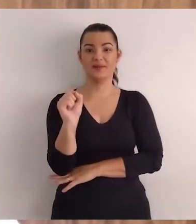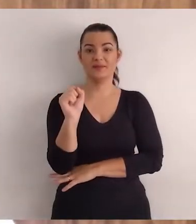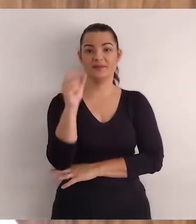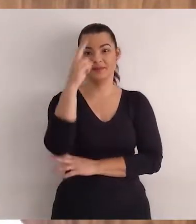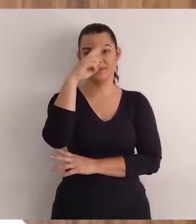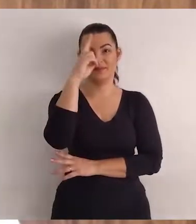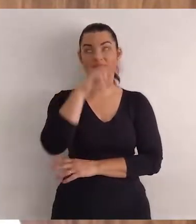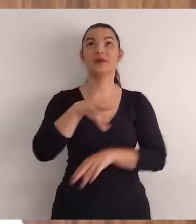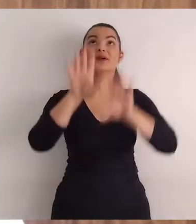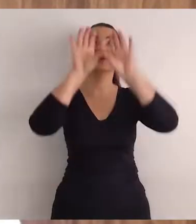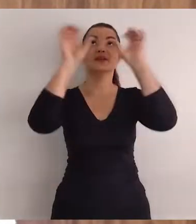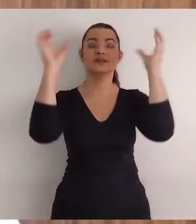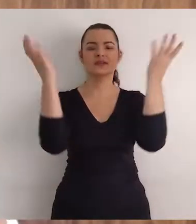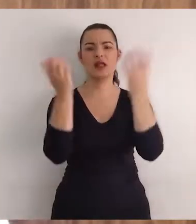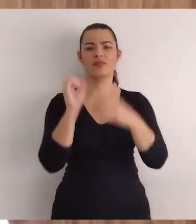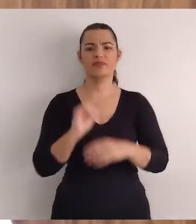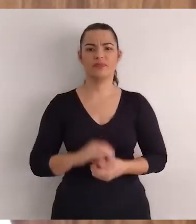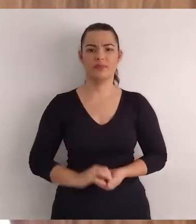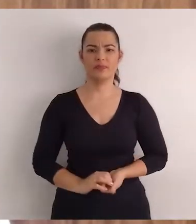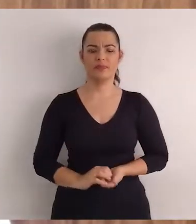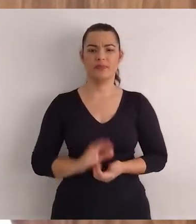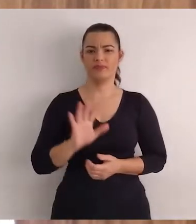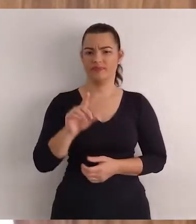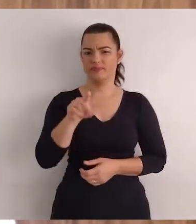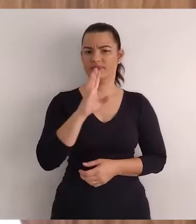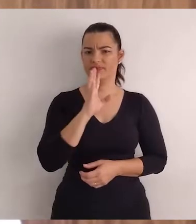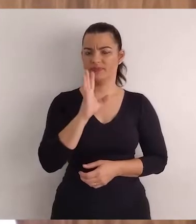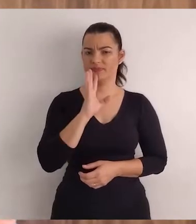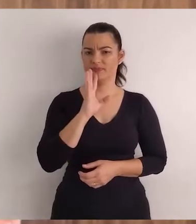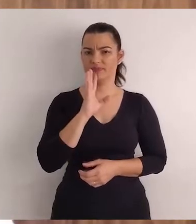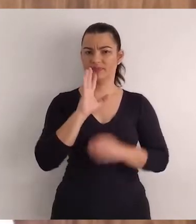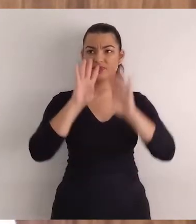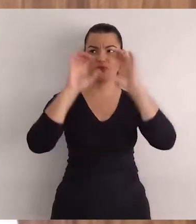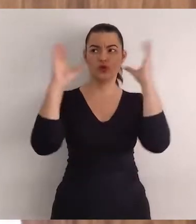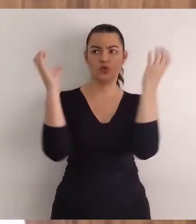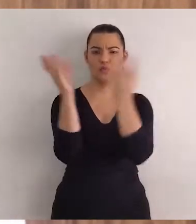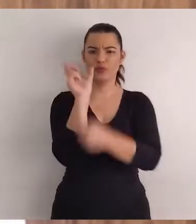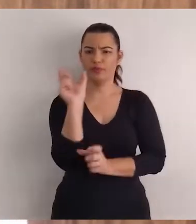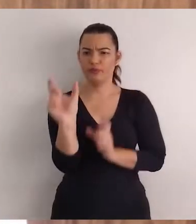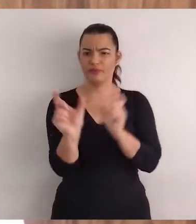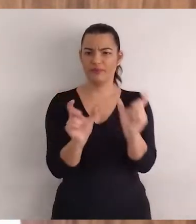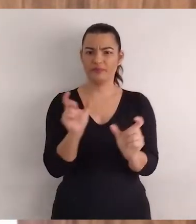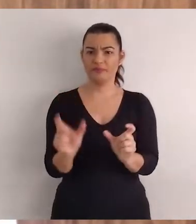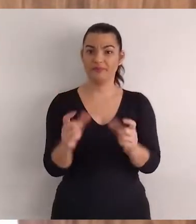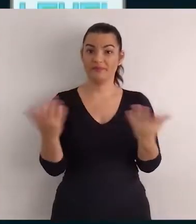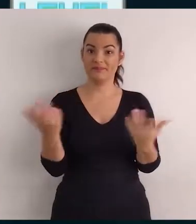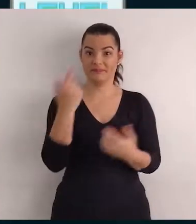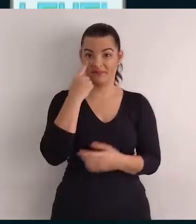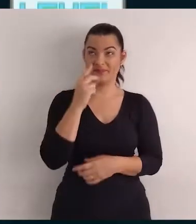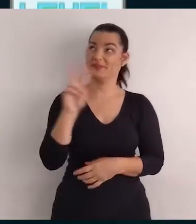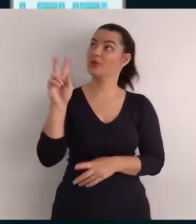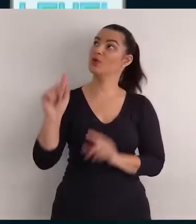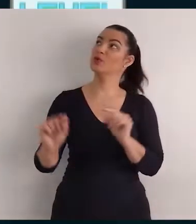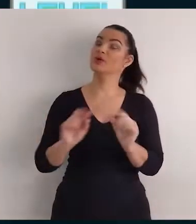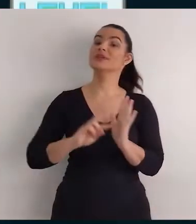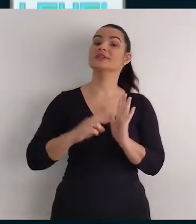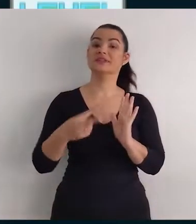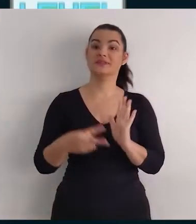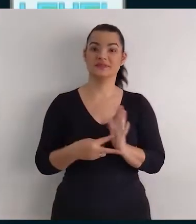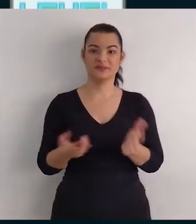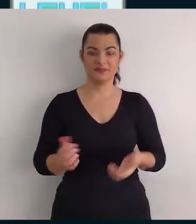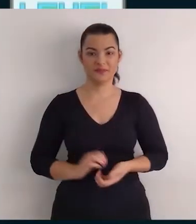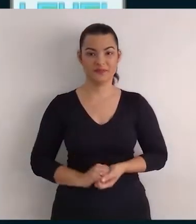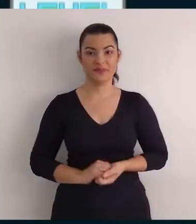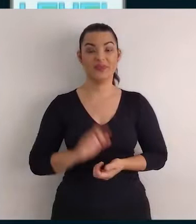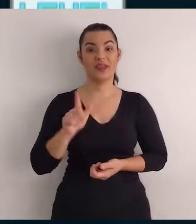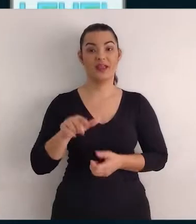ouviu falar de nuvem de palavras? Vamos ver o que seria isso agora. A nuvem de palavras é uma